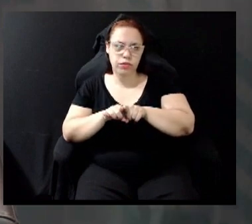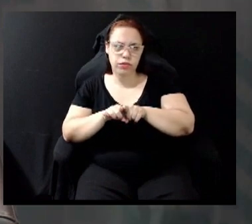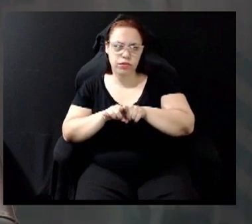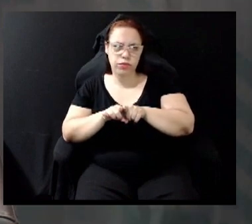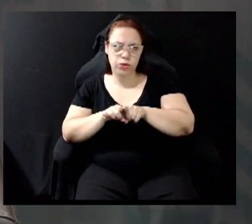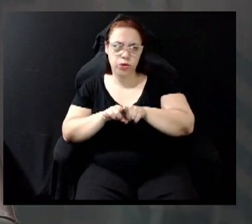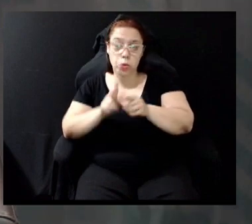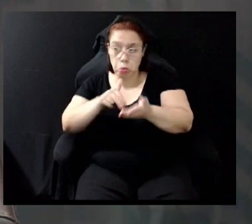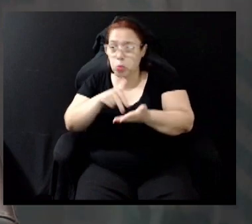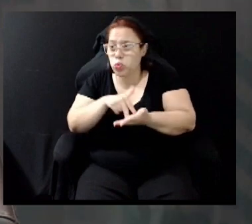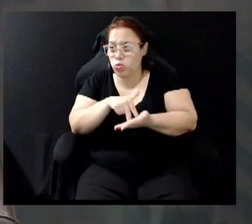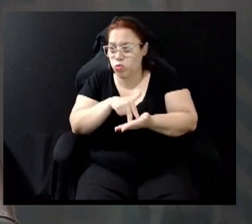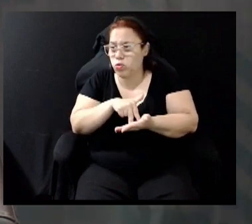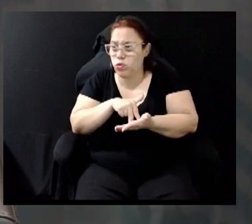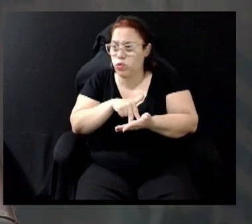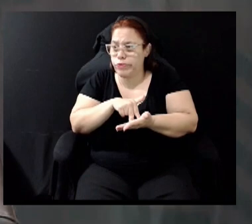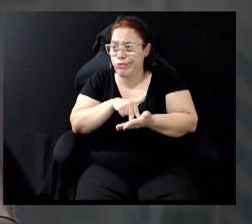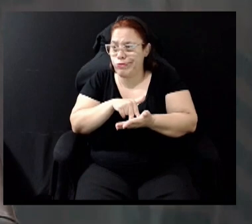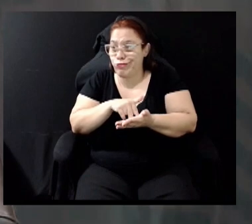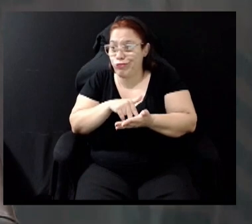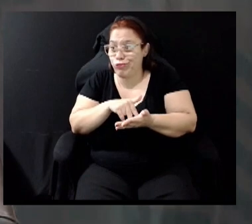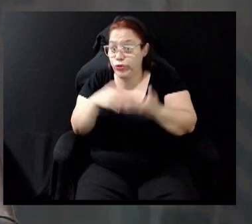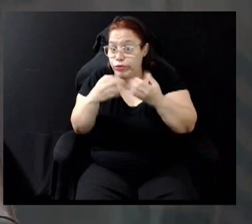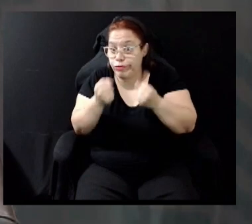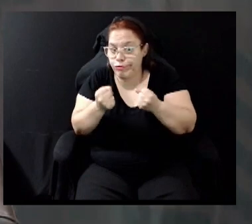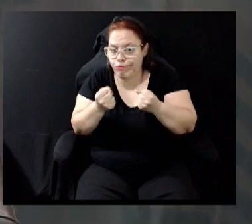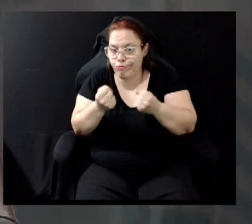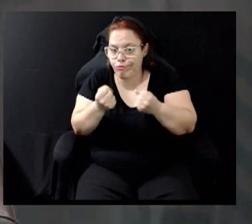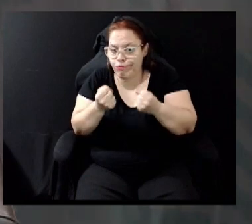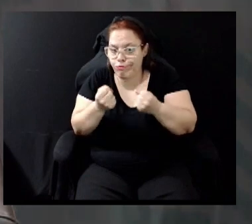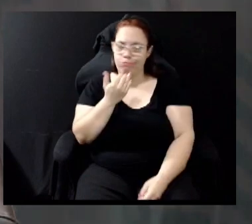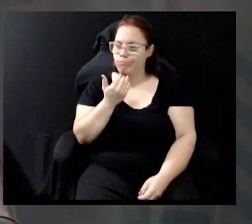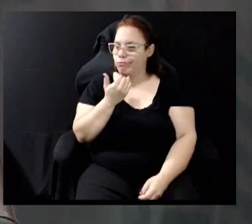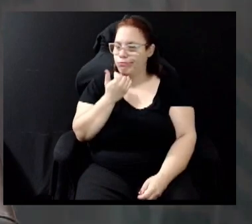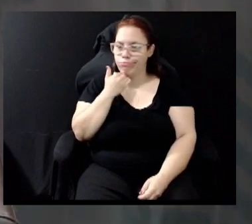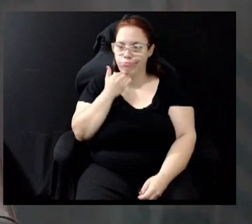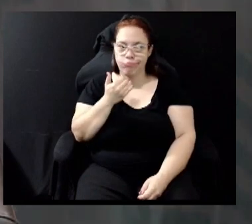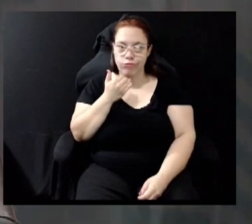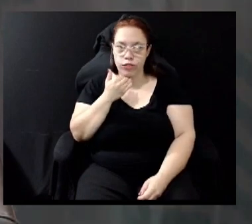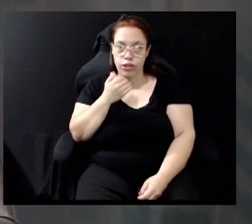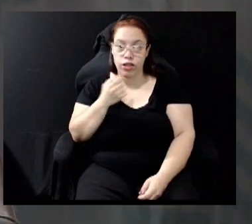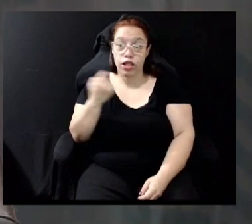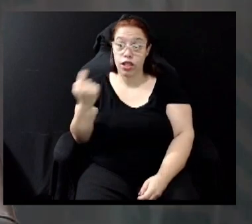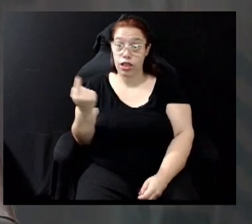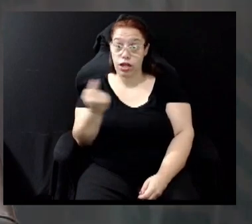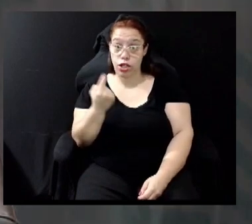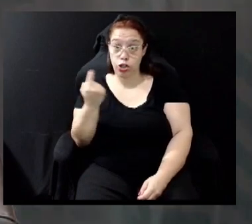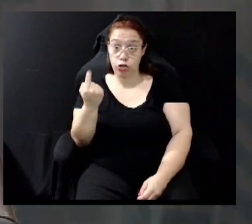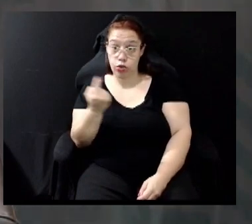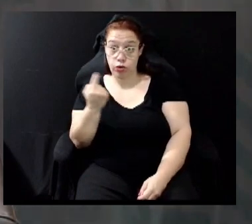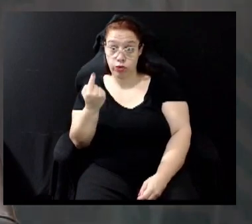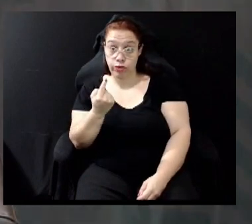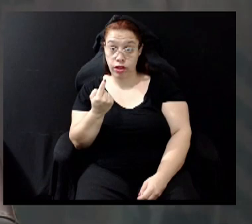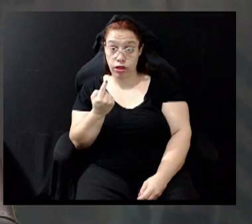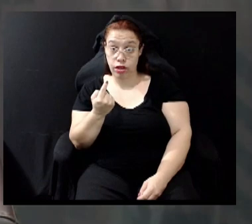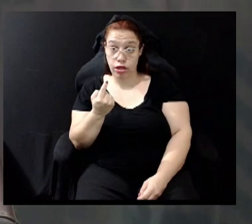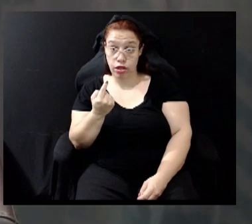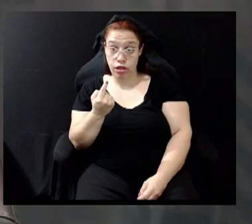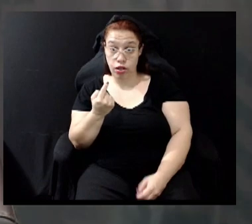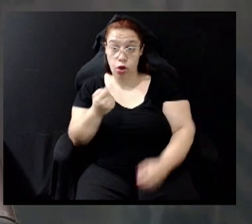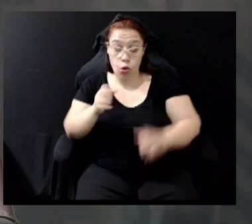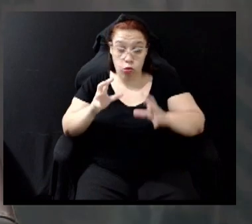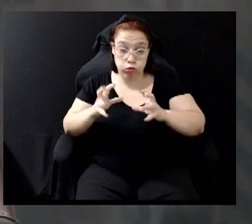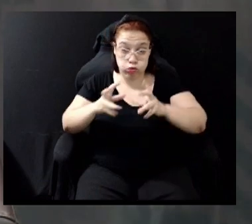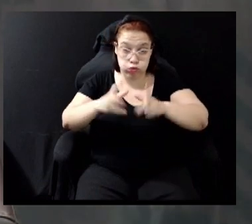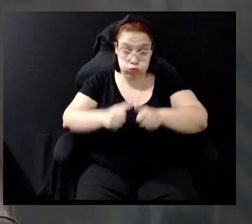né, de atitude. Então, não dá para generalizar, né, como cada ser é individual. Assim, num montante, geralmente